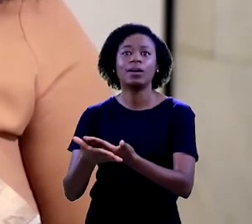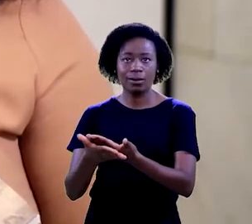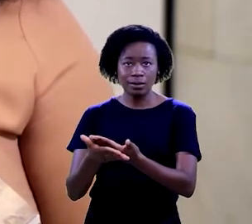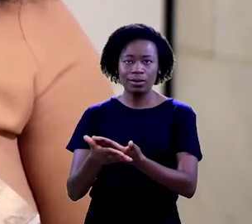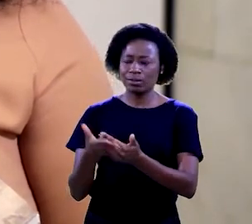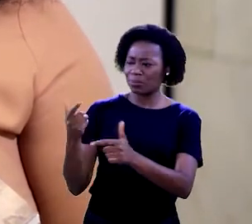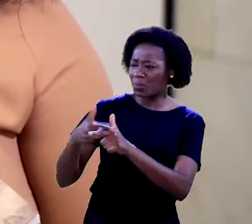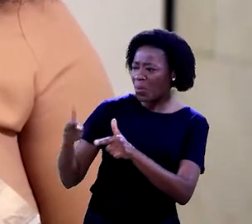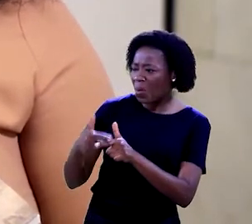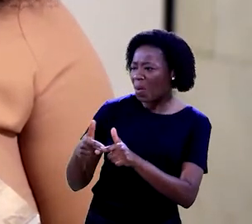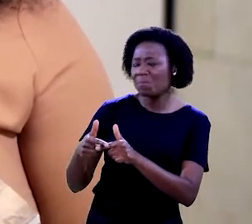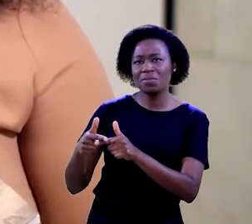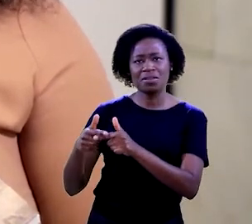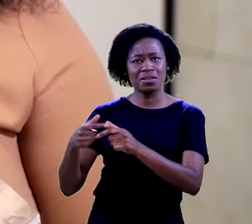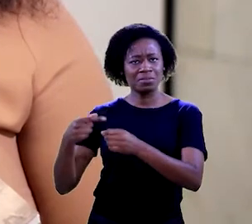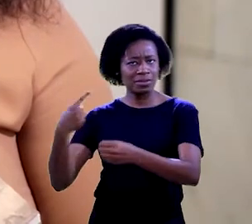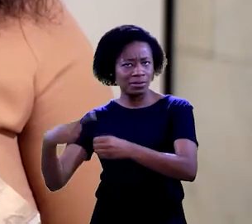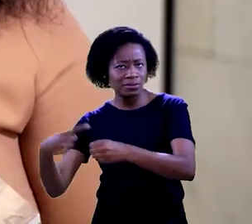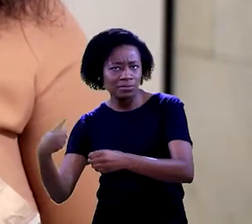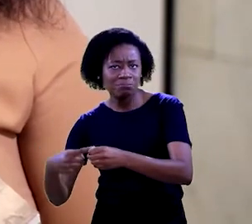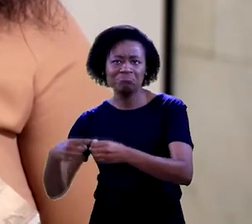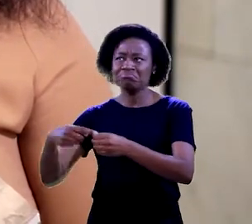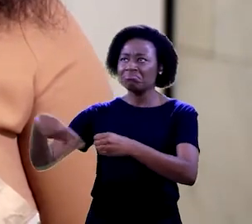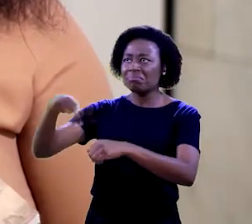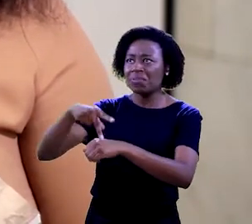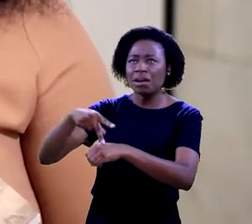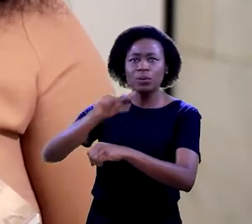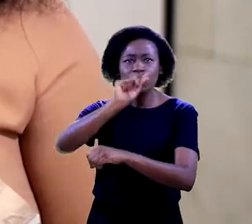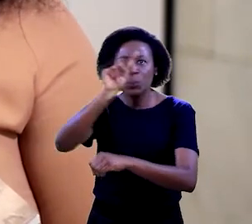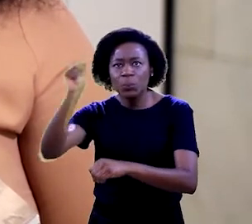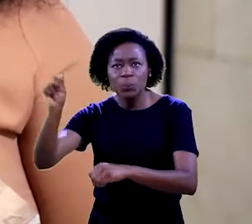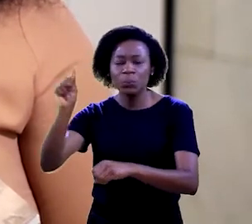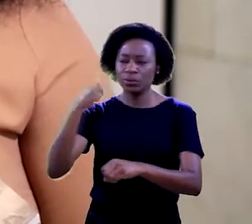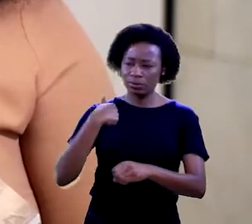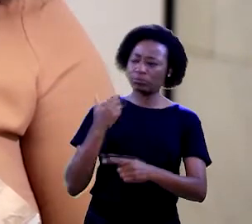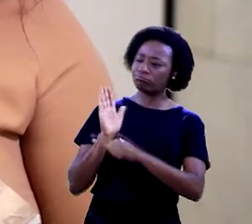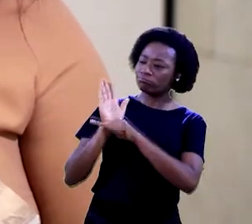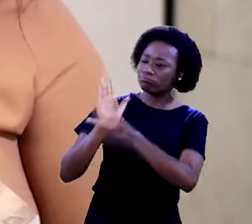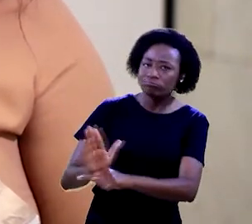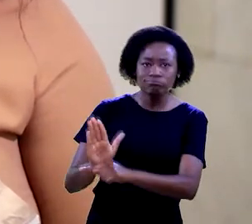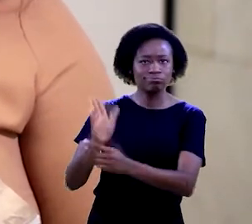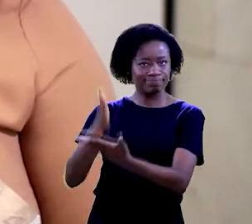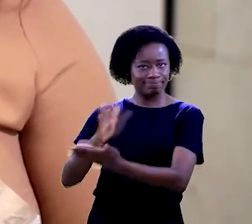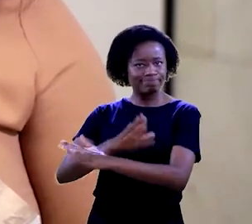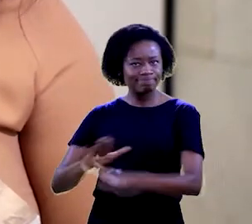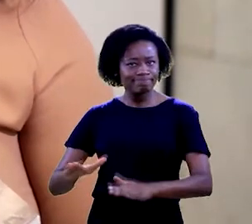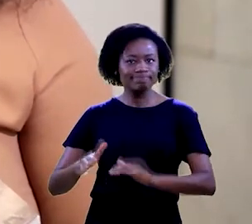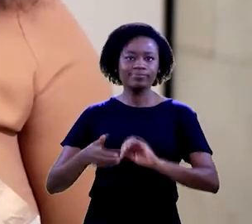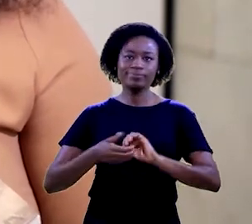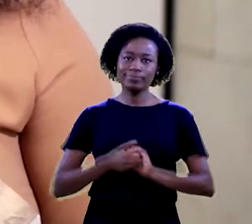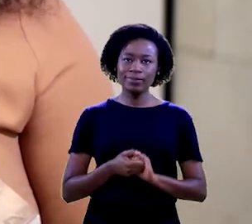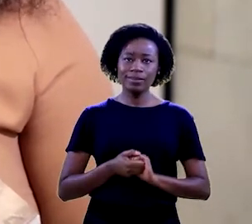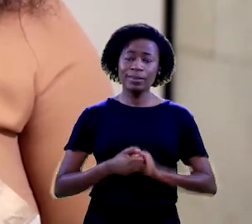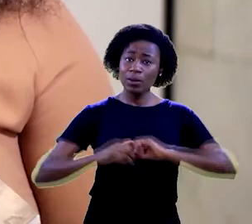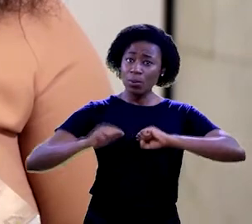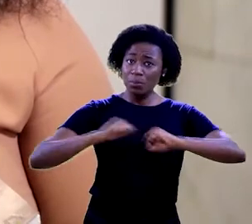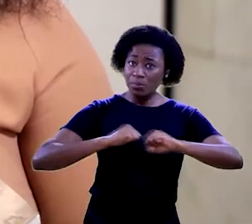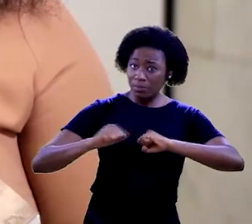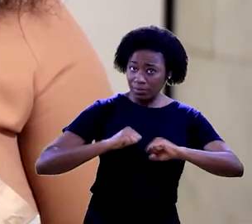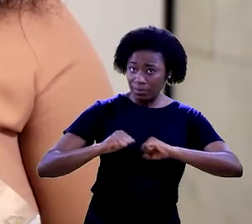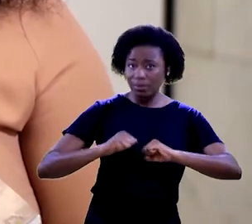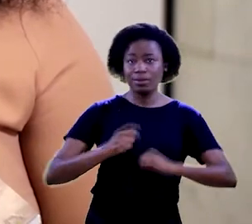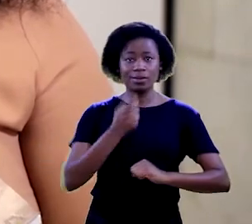da solução para os problemas que hoje acometem a nossa cidade e o nosso país. E o movimento Campinas